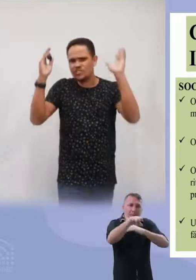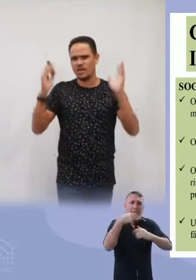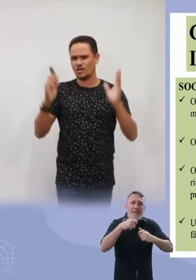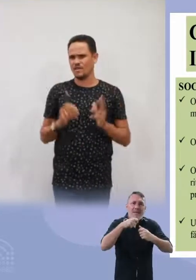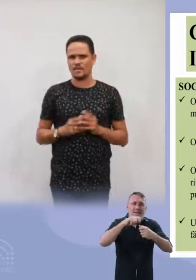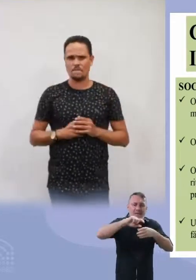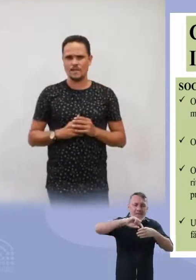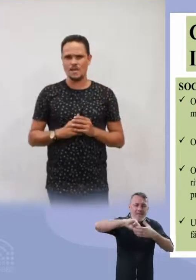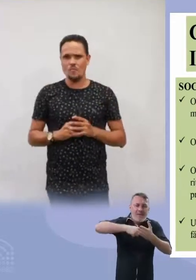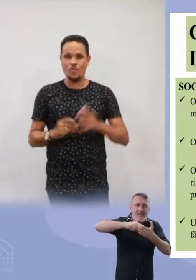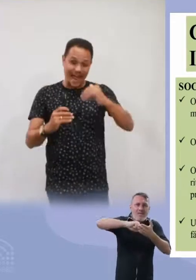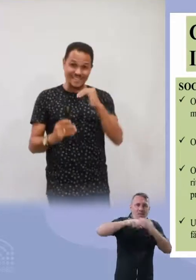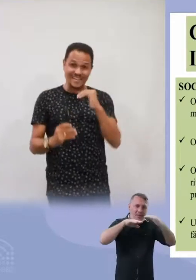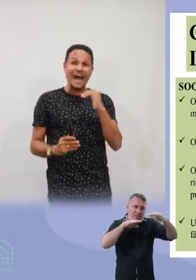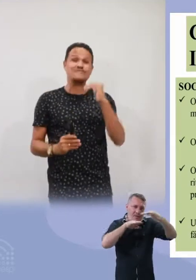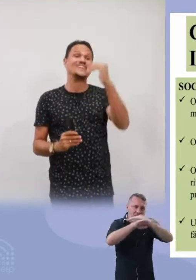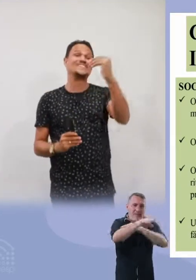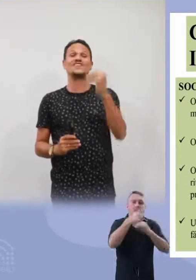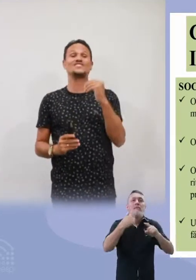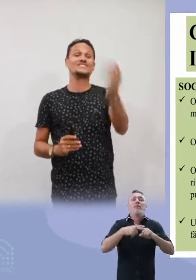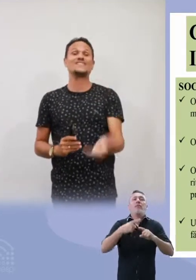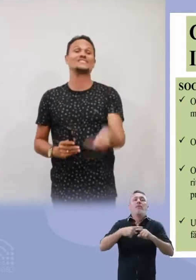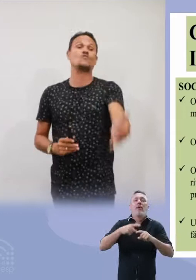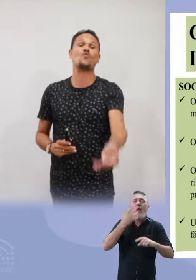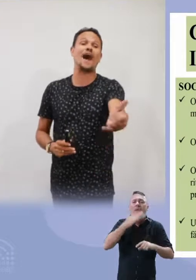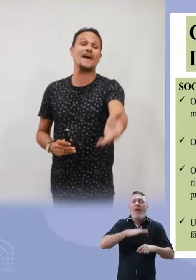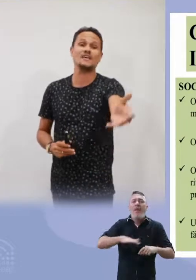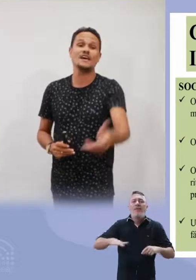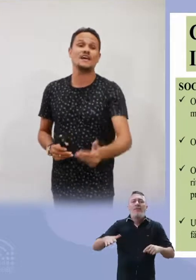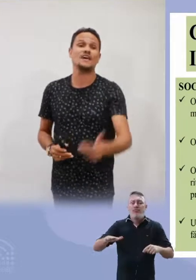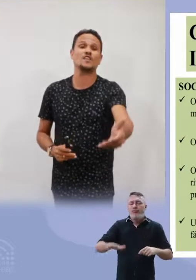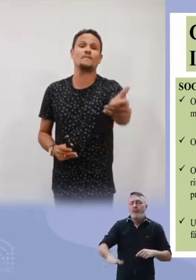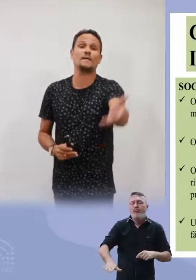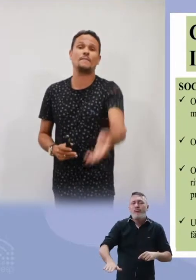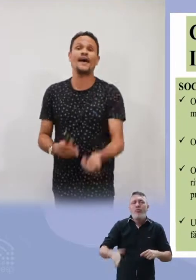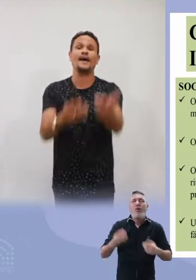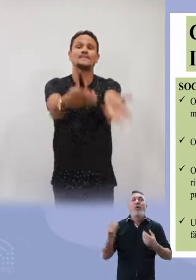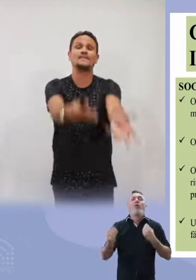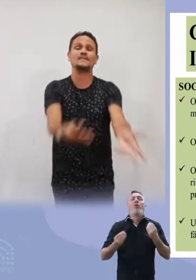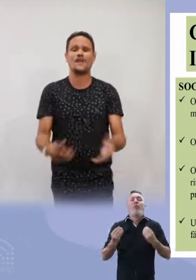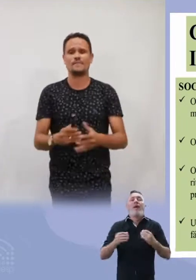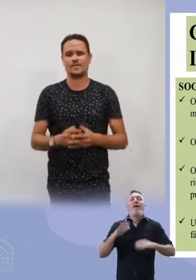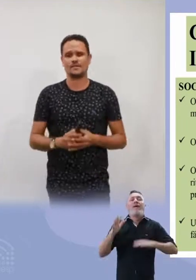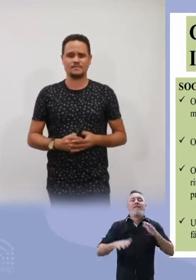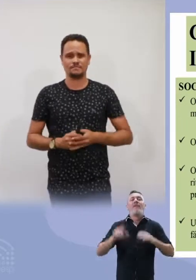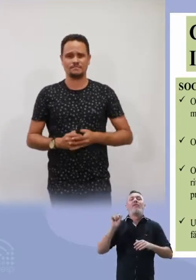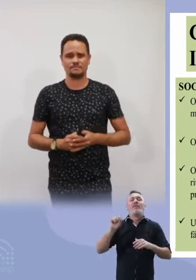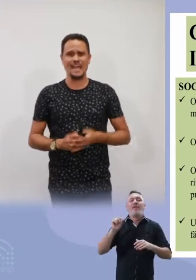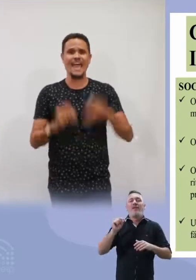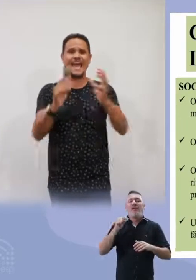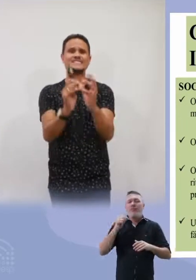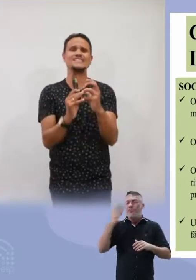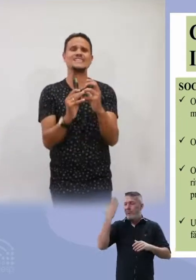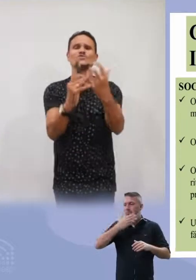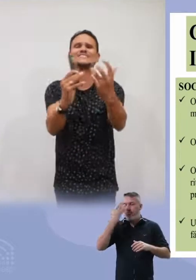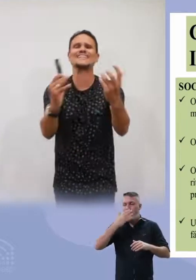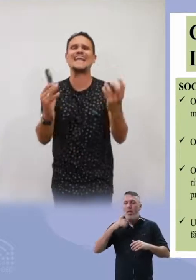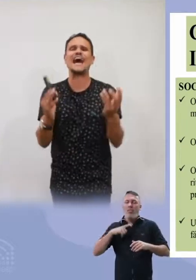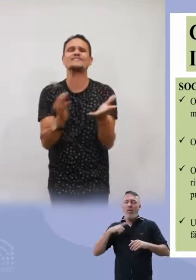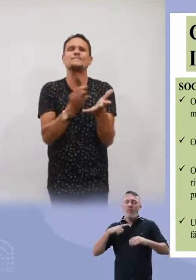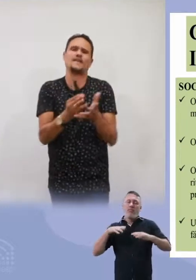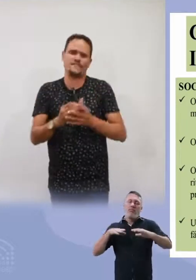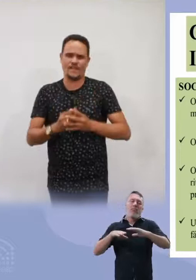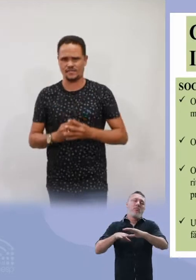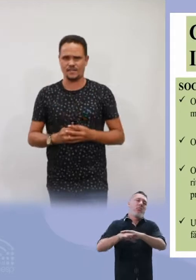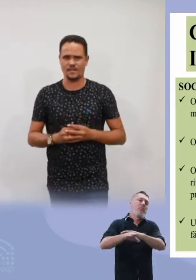se perdia a conta. Mulheres grávidas até a gestação quase ganhando bebê dentro das fábricas. Esse é o